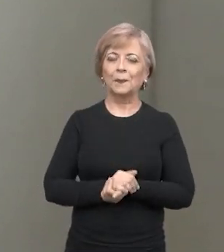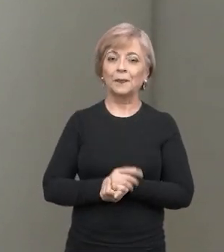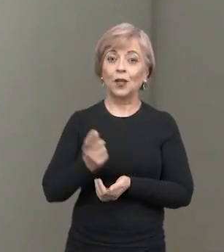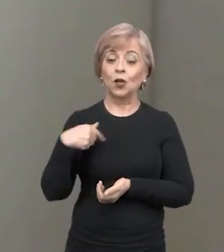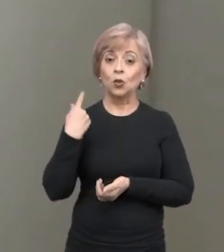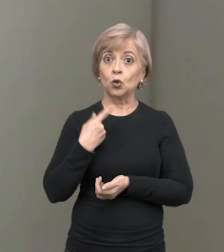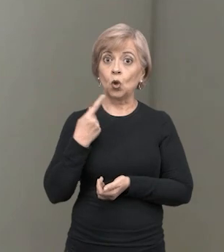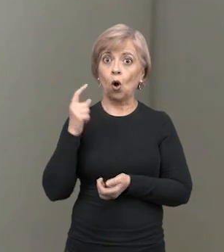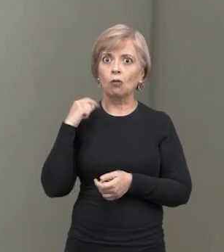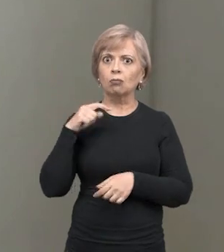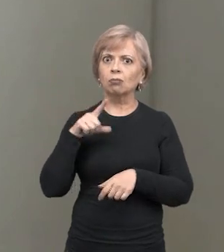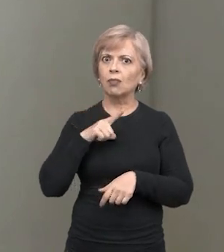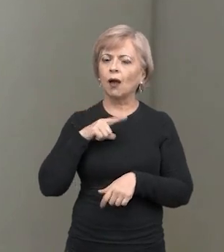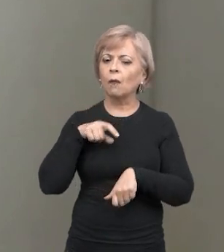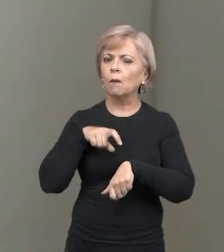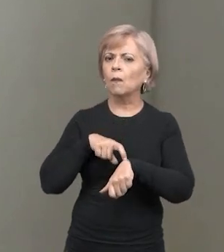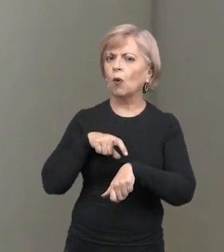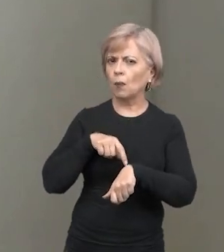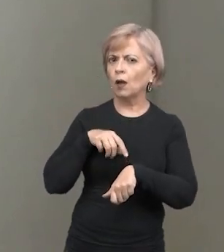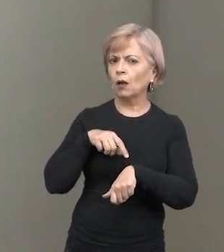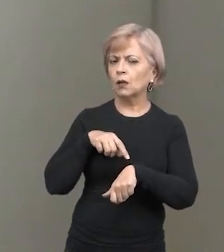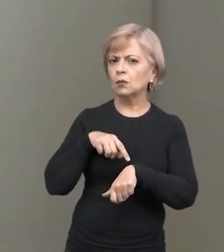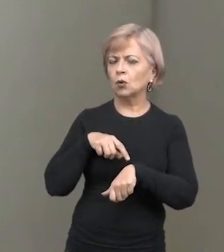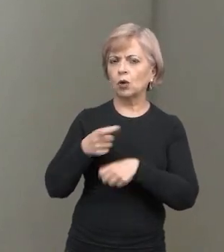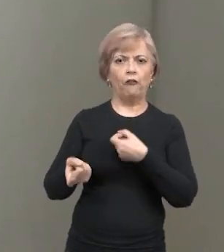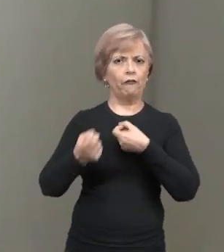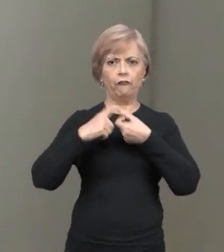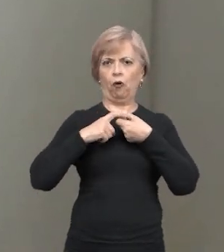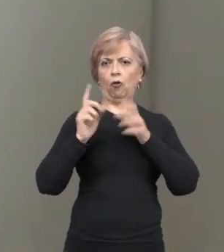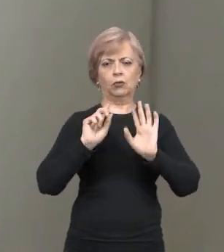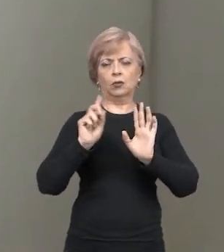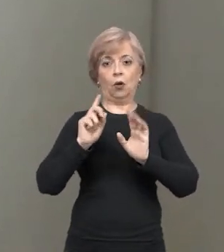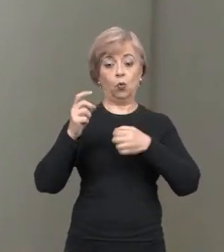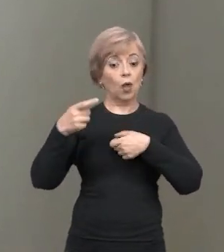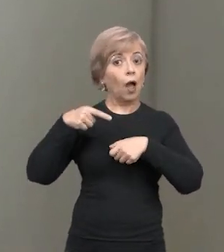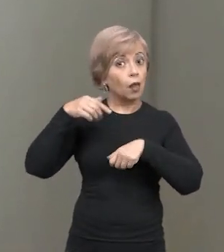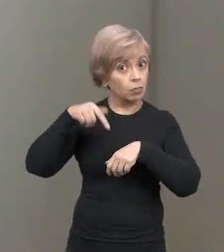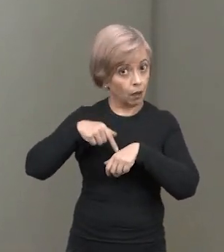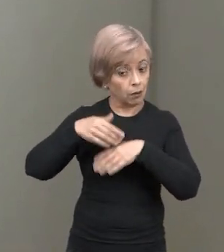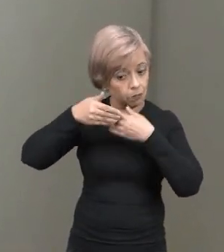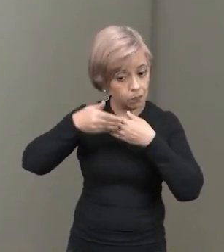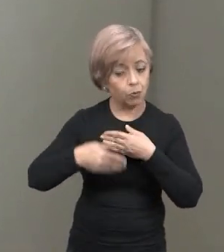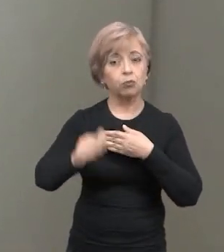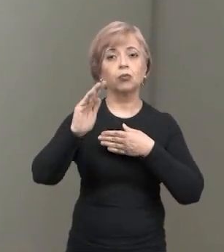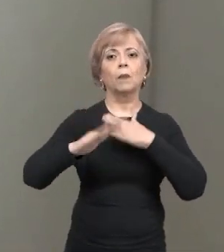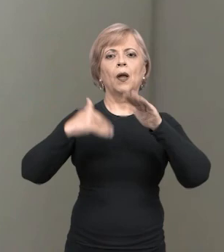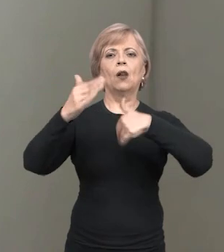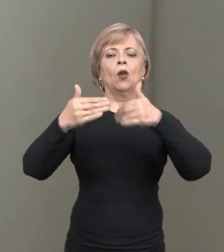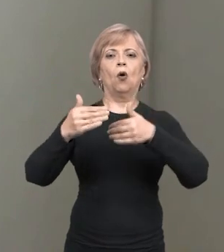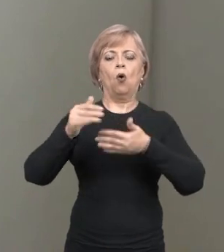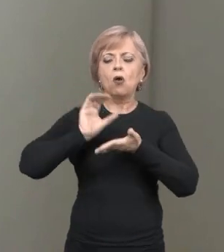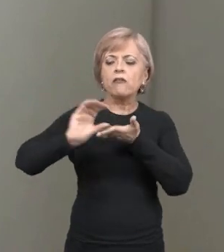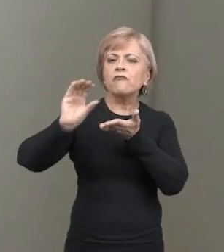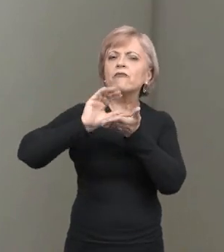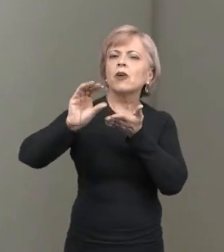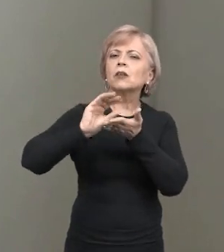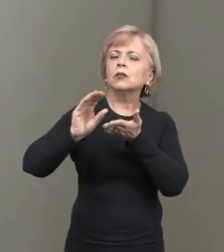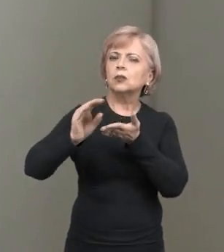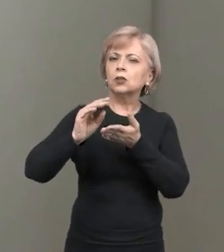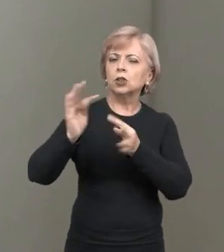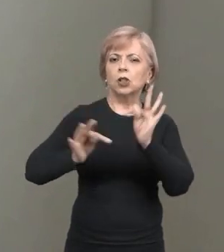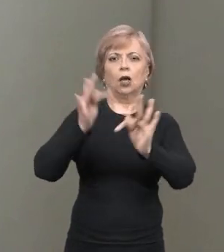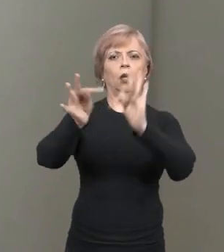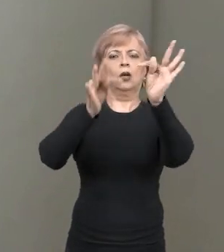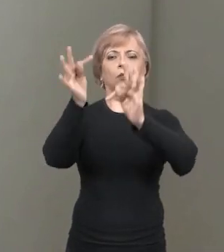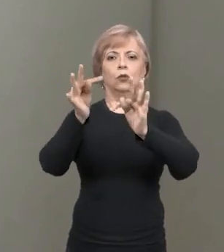um ponto que não há retorno, nós estamos investindo em tecnologia, nós estamos aprimorando as